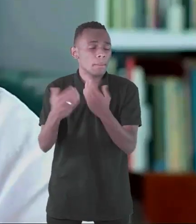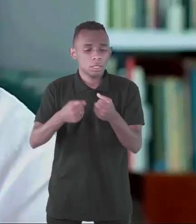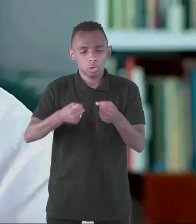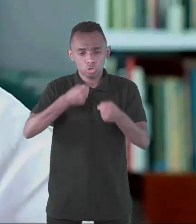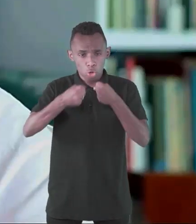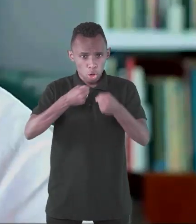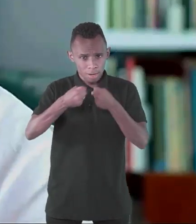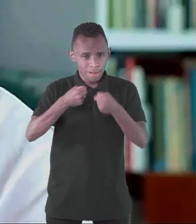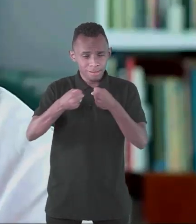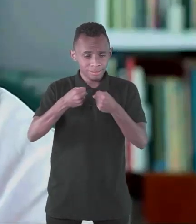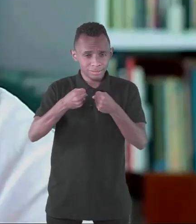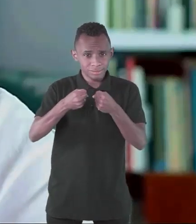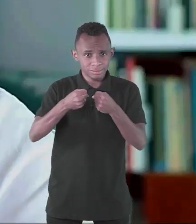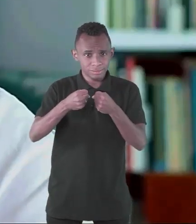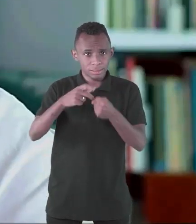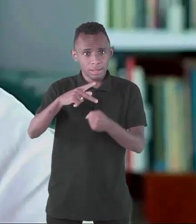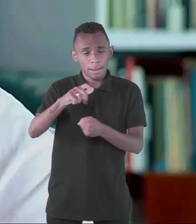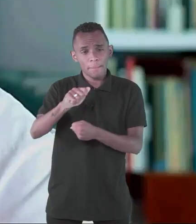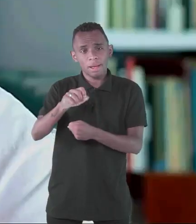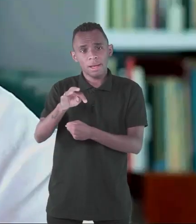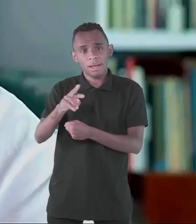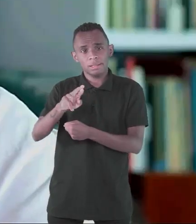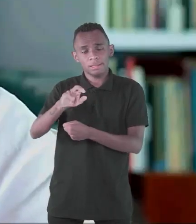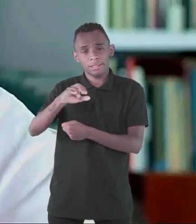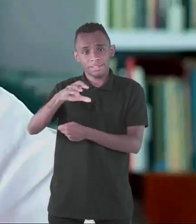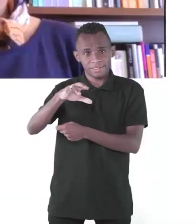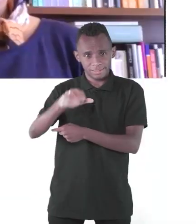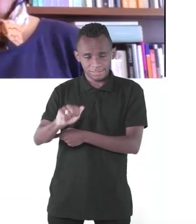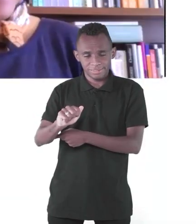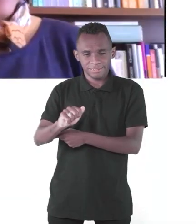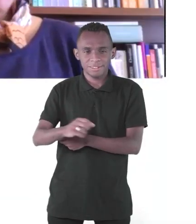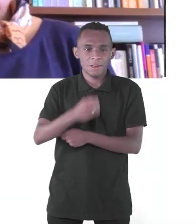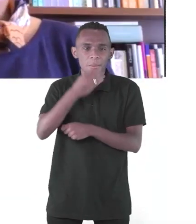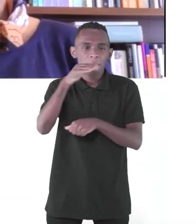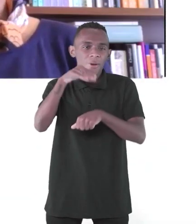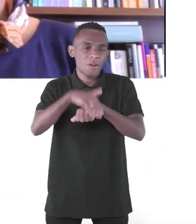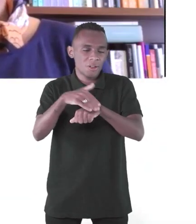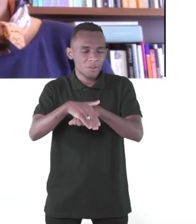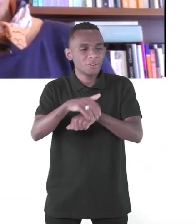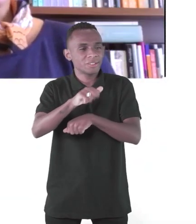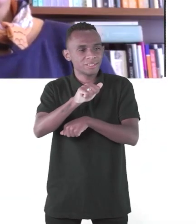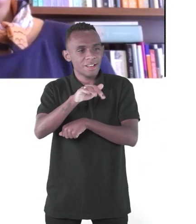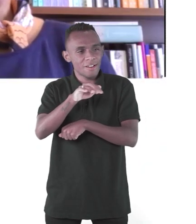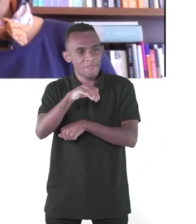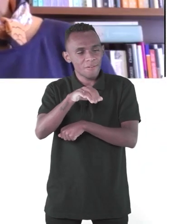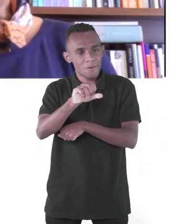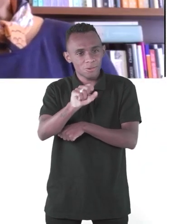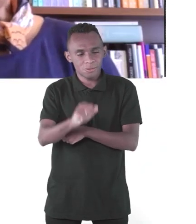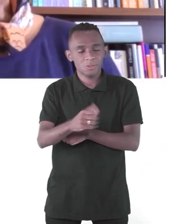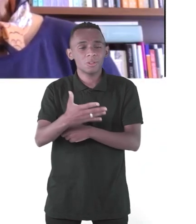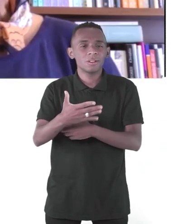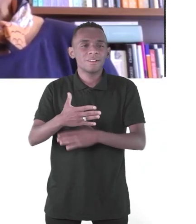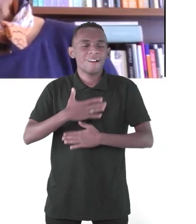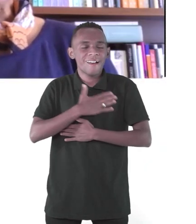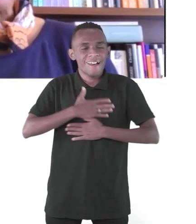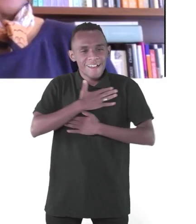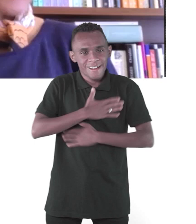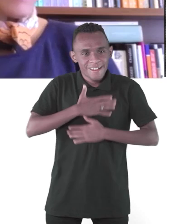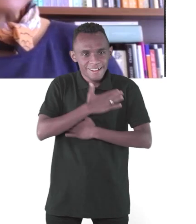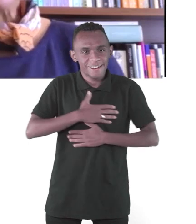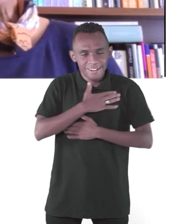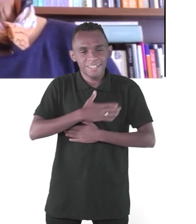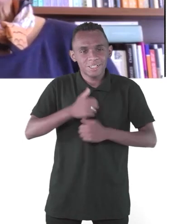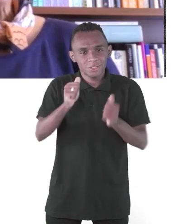jornalista Patrícia Palumbo. Muito boa noite, Patrícia. Boa noite, Afonso.